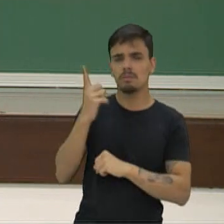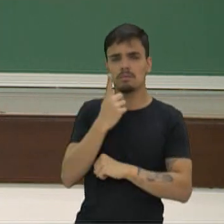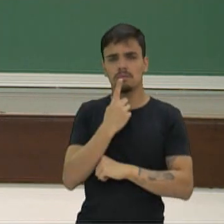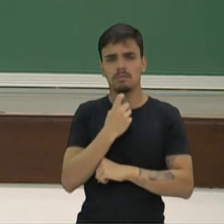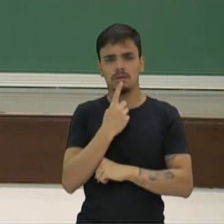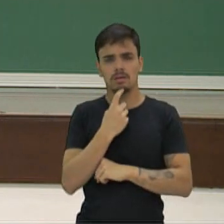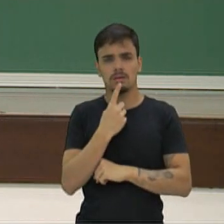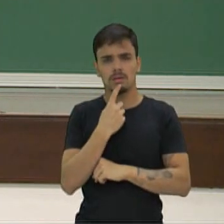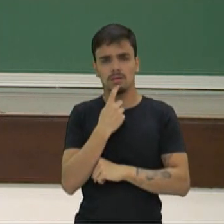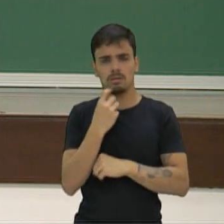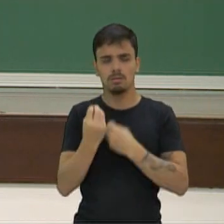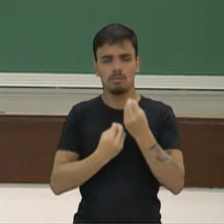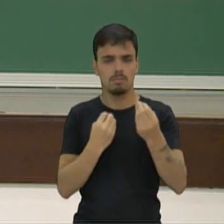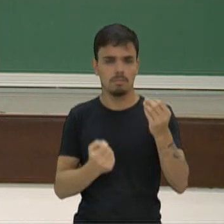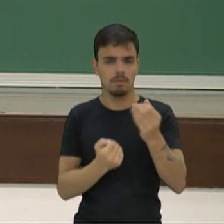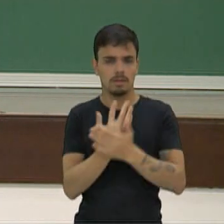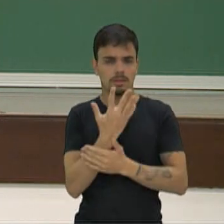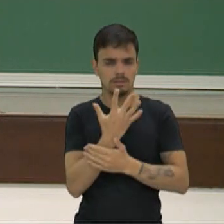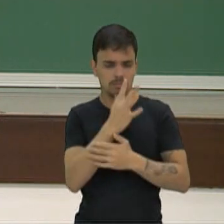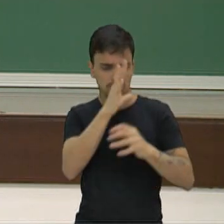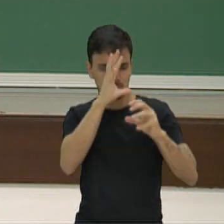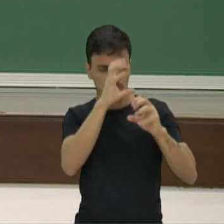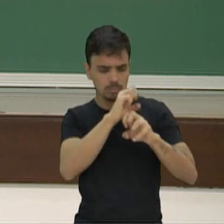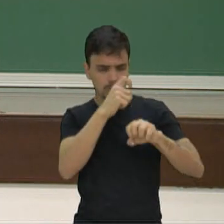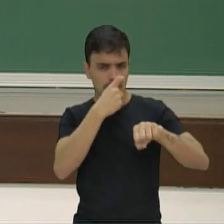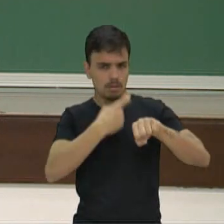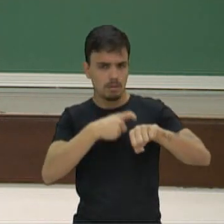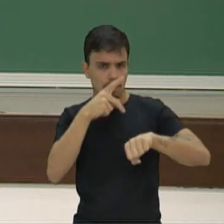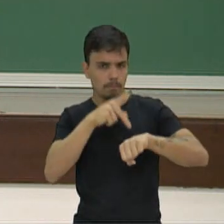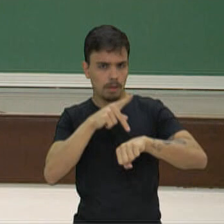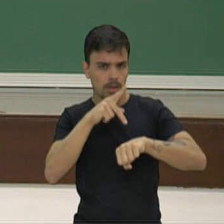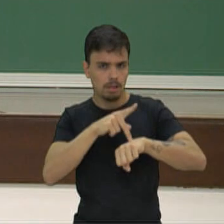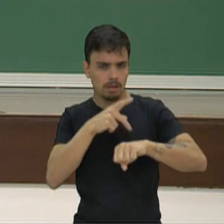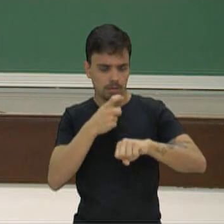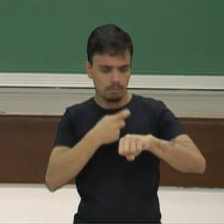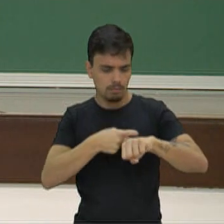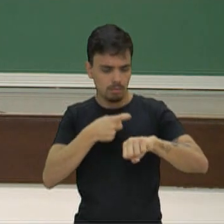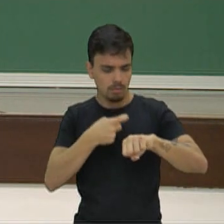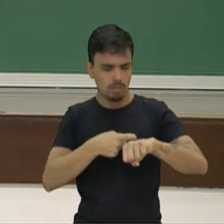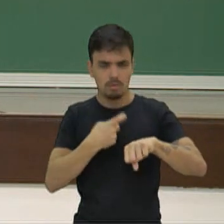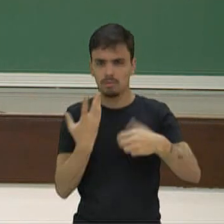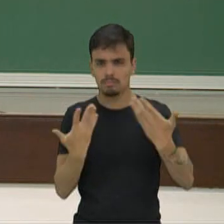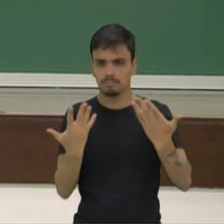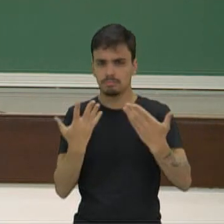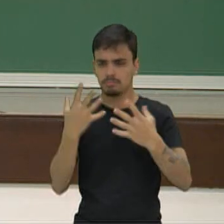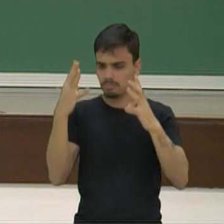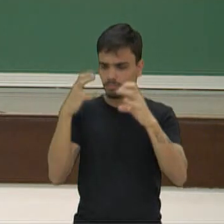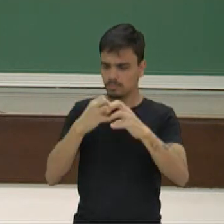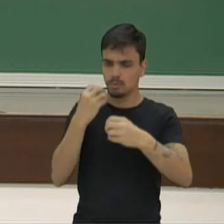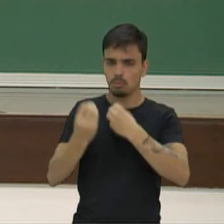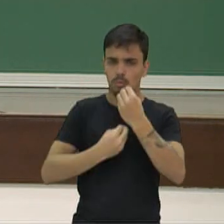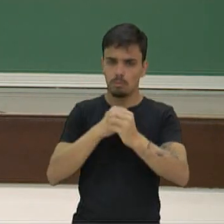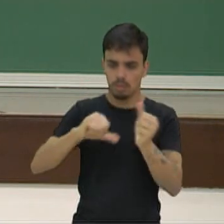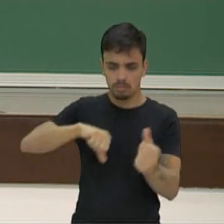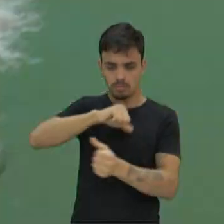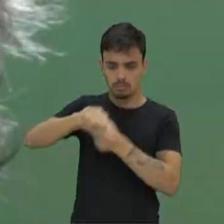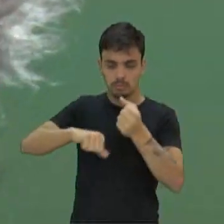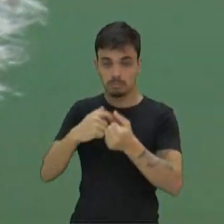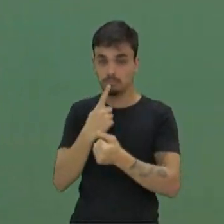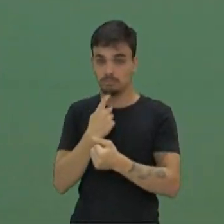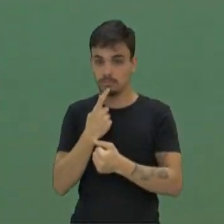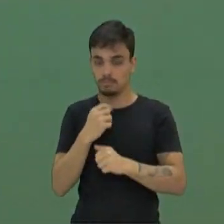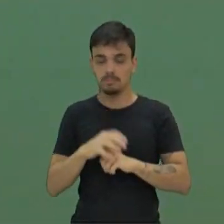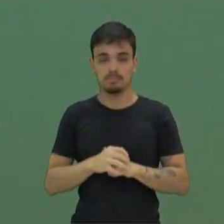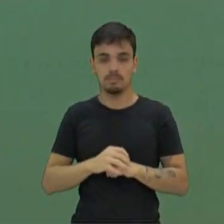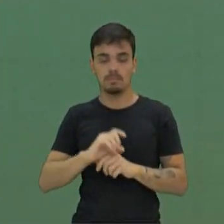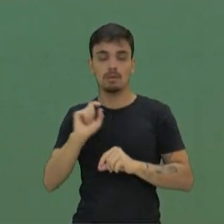veio desta rocha escura. Aquela terra vermelha que está lá veio desta rocha escura. O que é